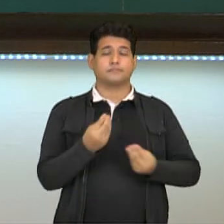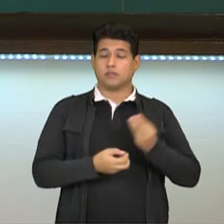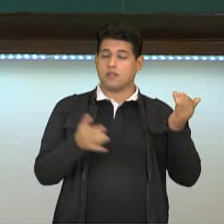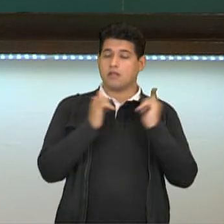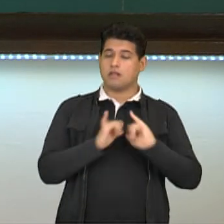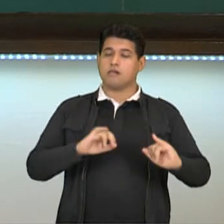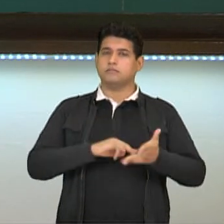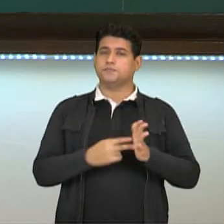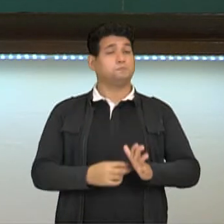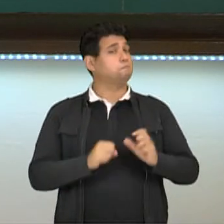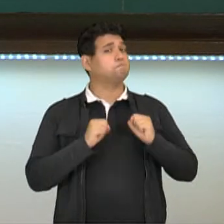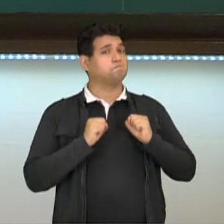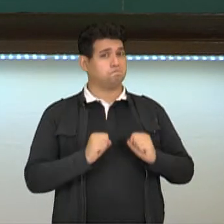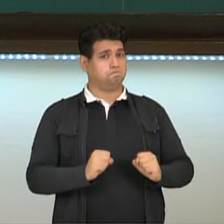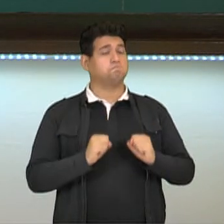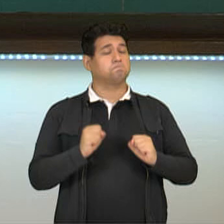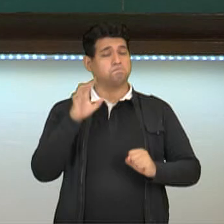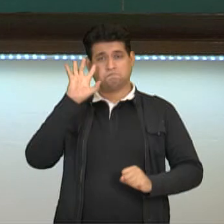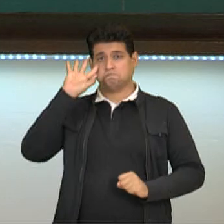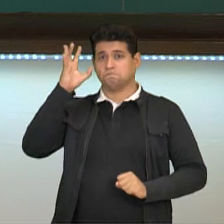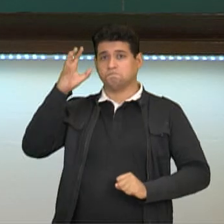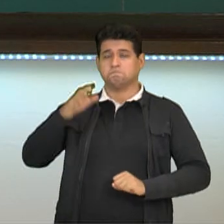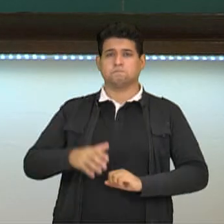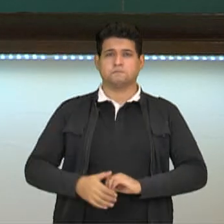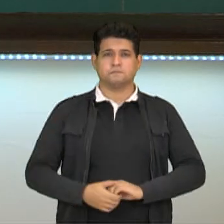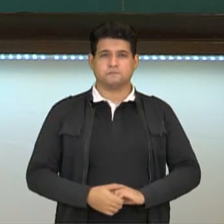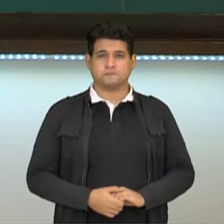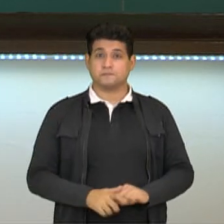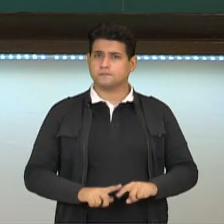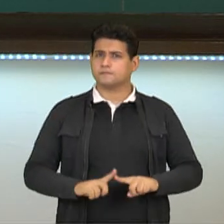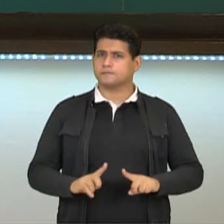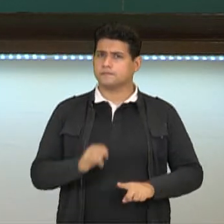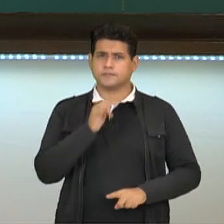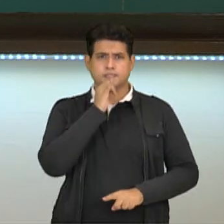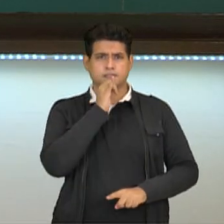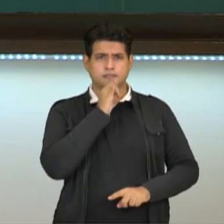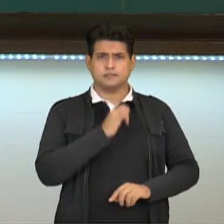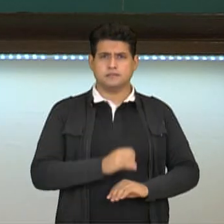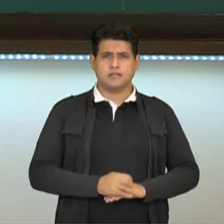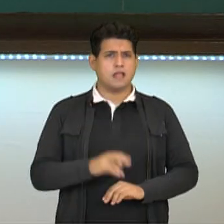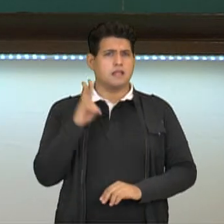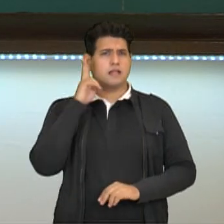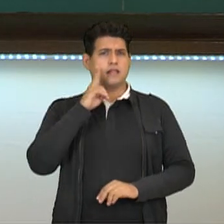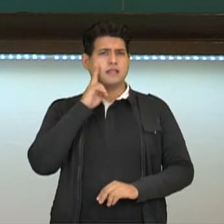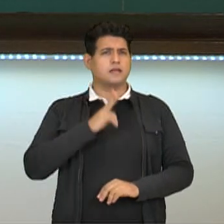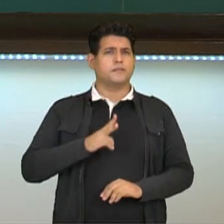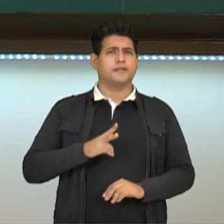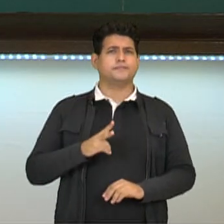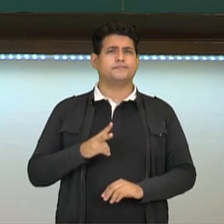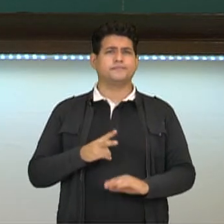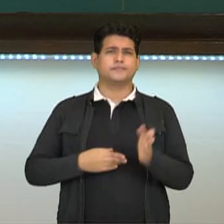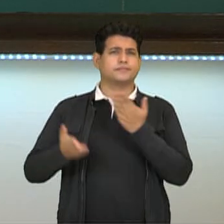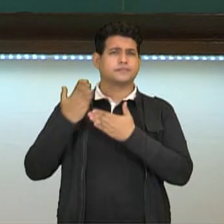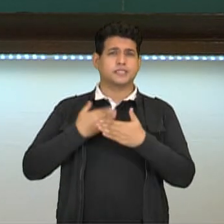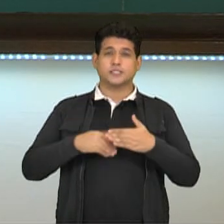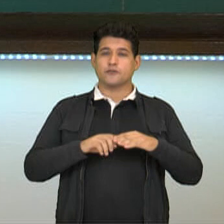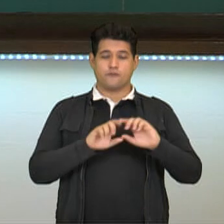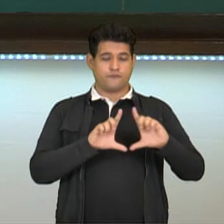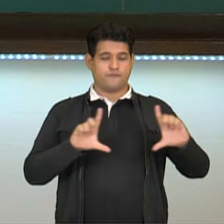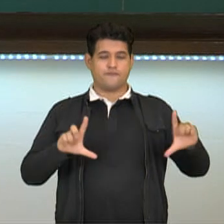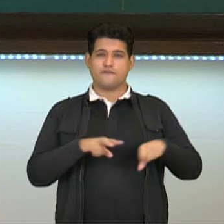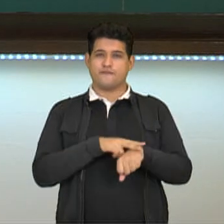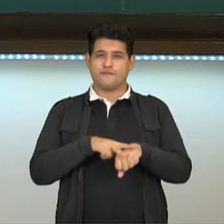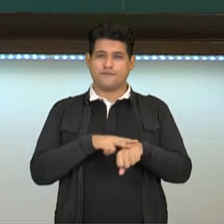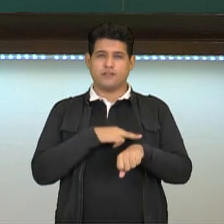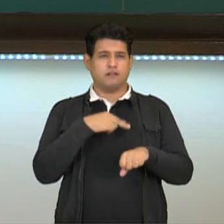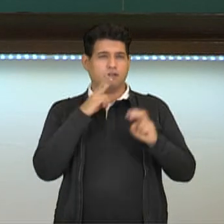que é possível de acontecer, tá? Por exemplo, lembram lá do quadro verde que nós vimos,